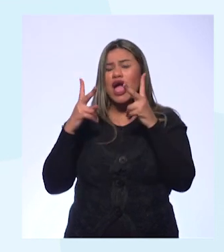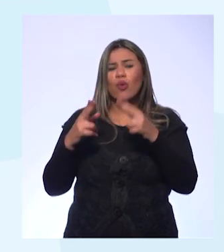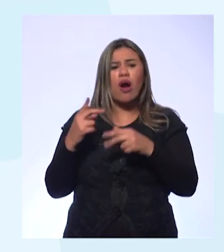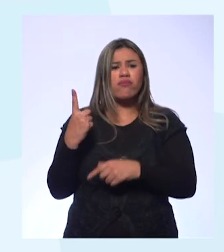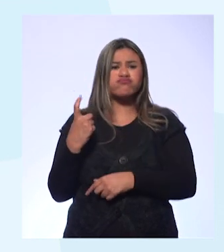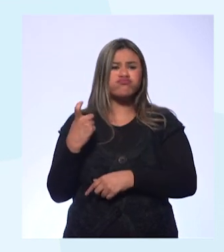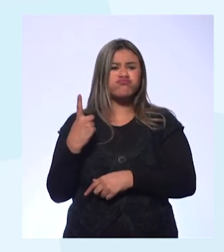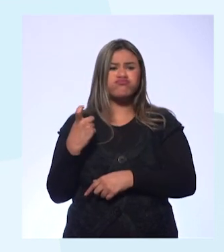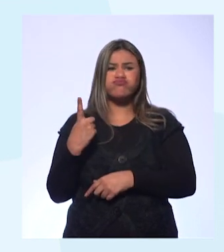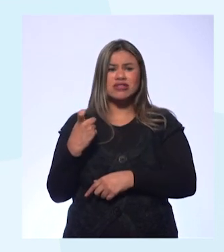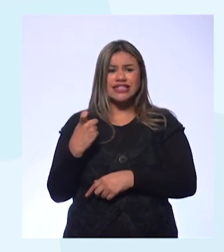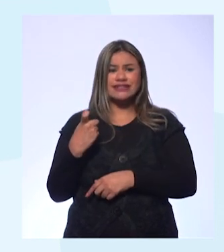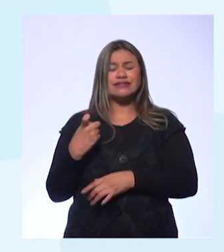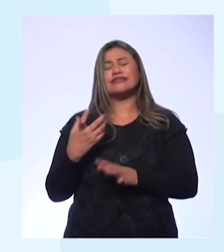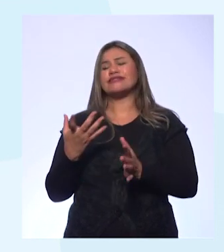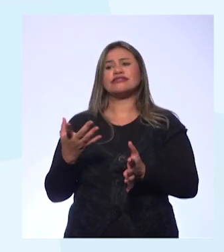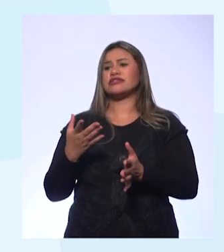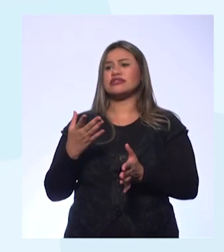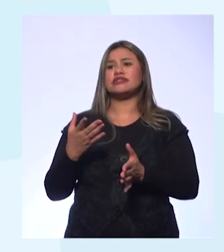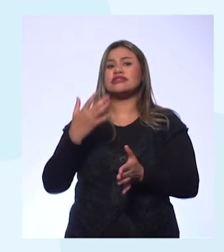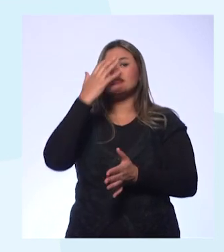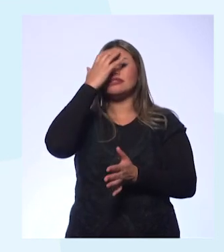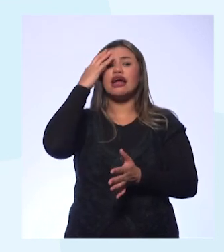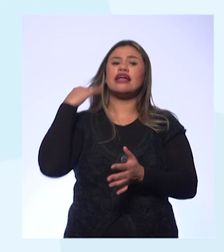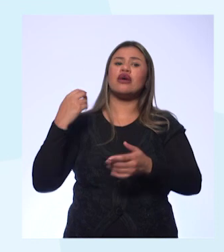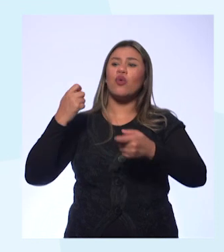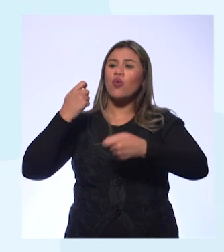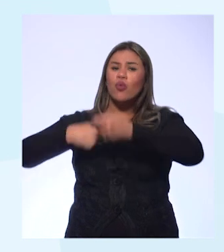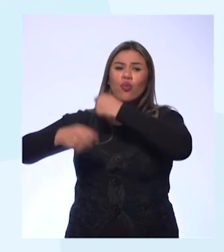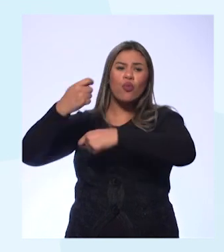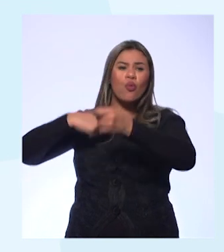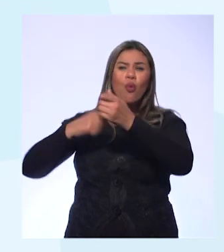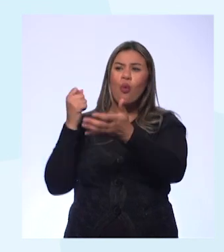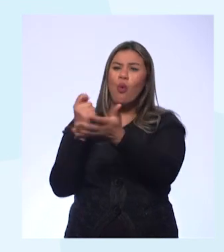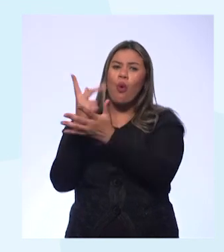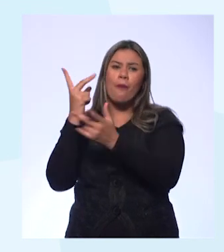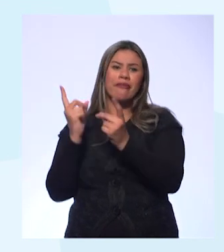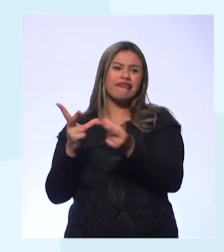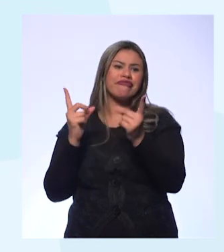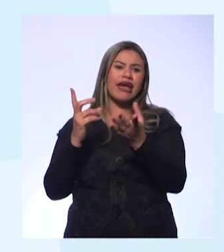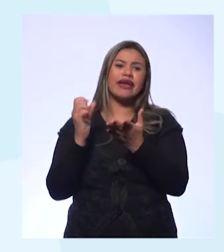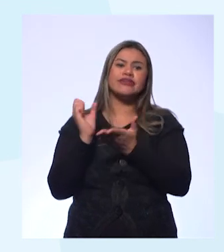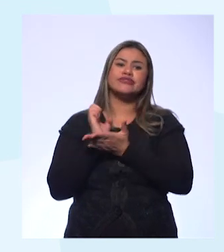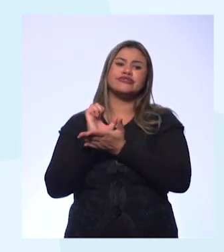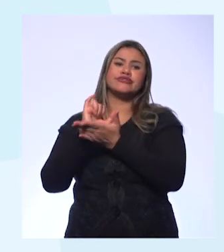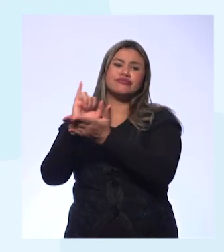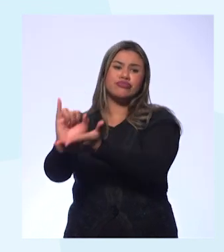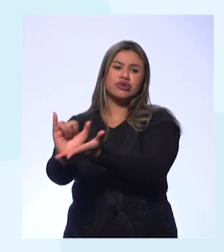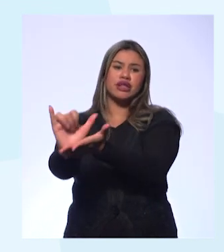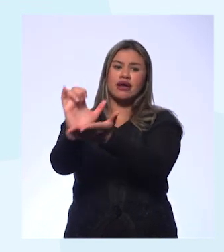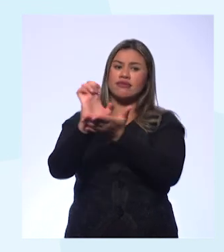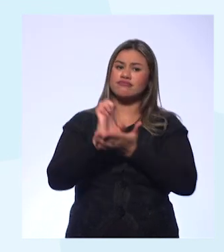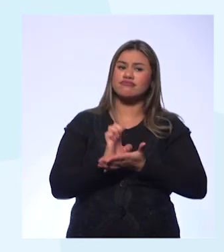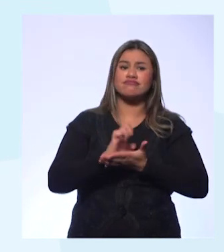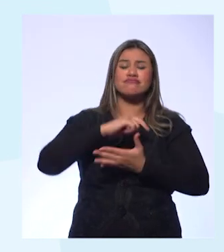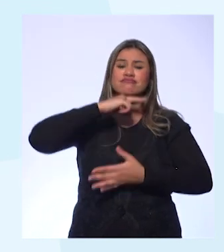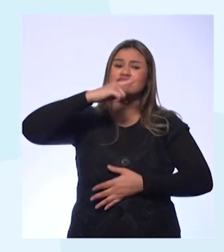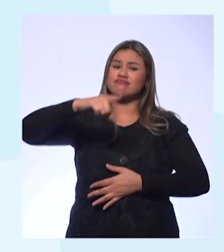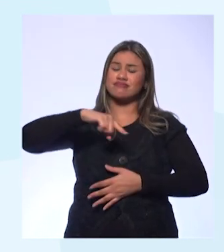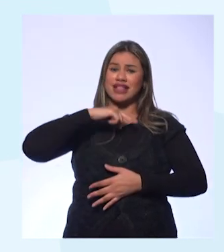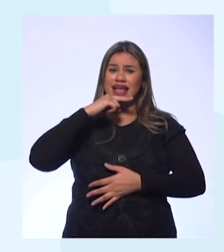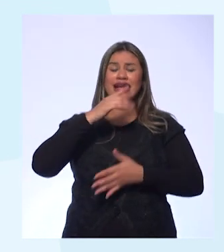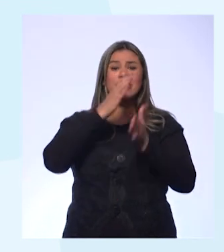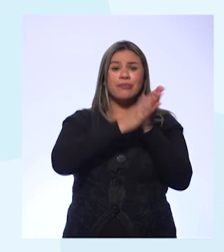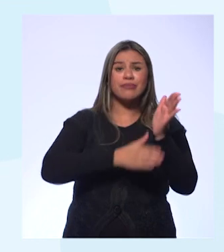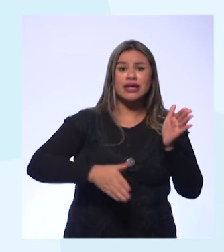eles estão isolados Eles não conseguem escoar os seus produtos Eles não conseguem importar neste momento da história muitos